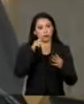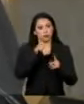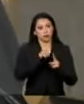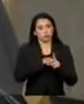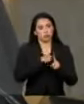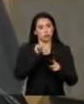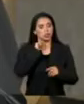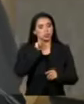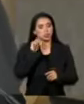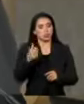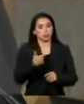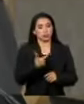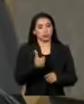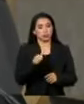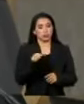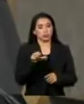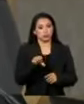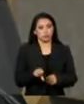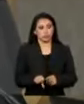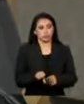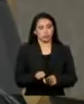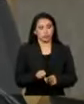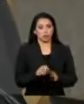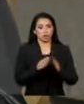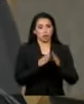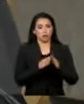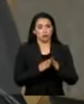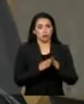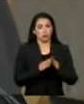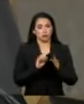em virtude de pedido de adiamento,